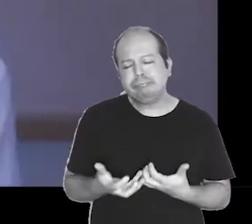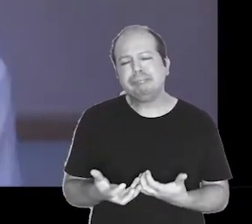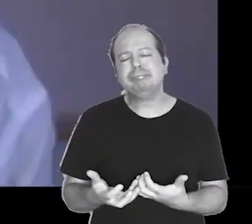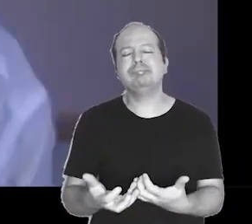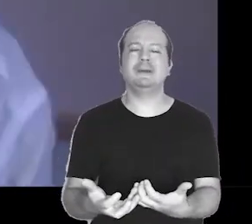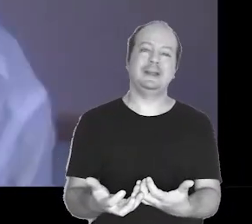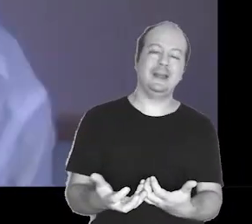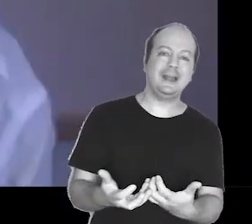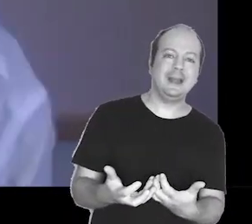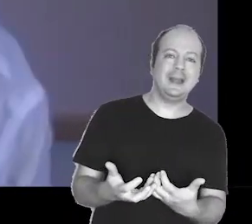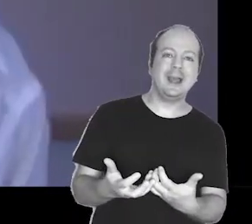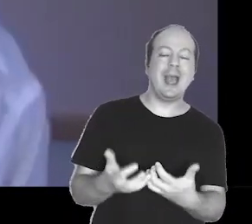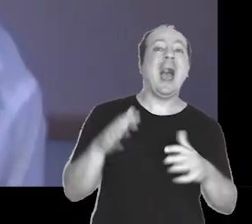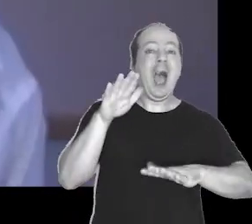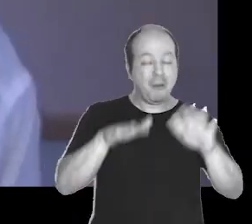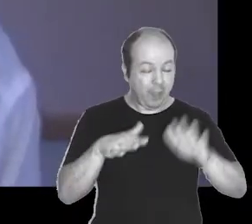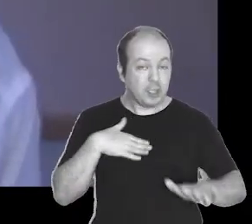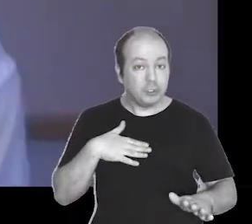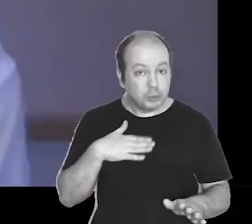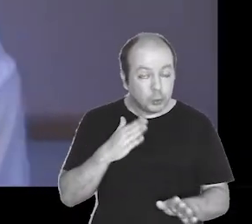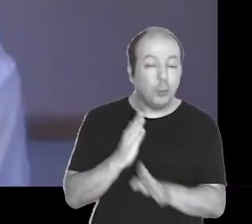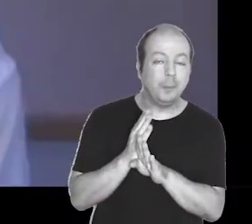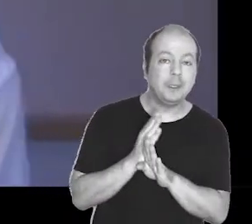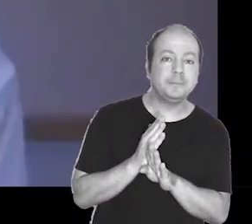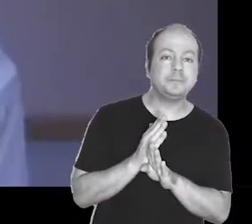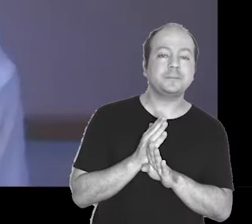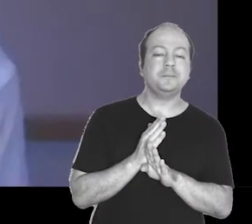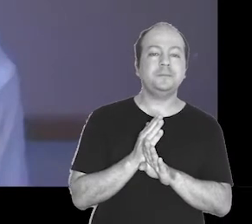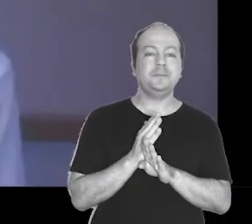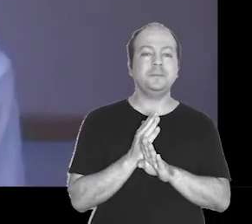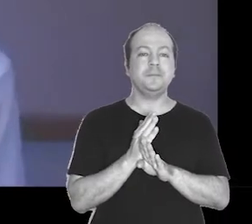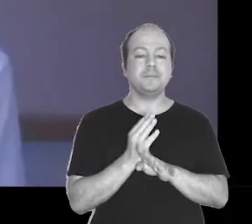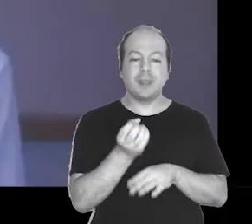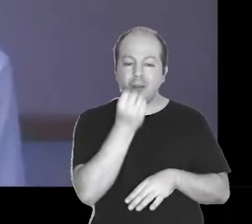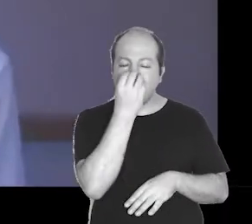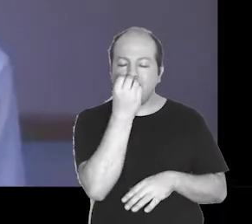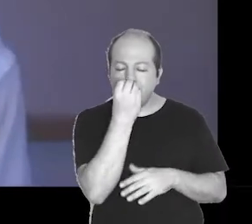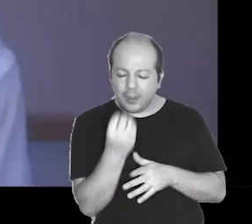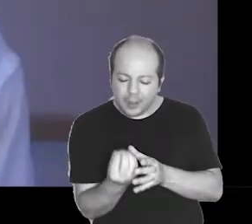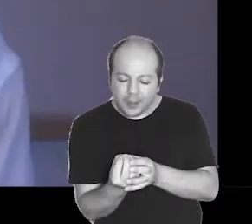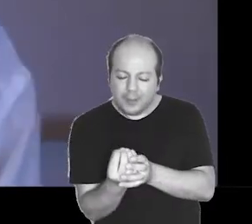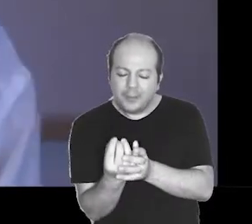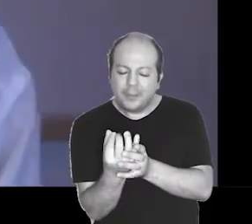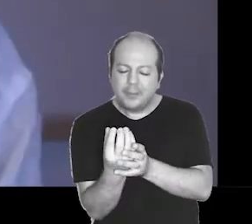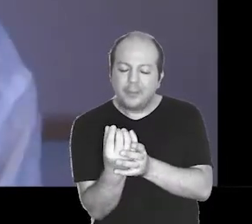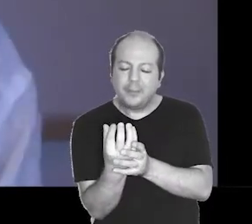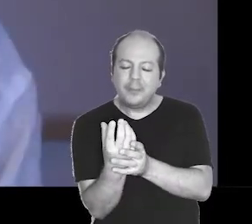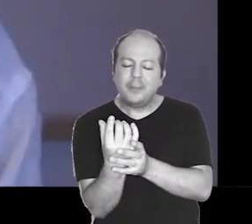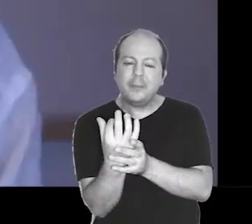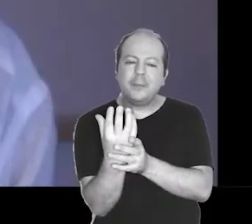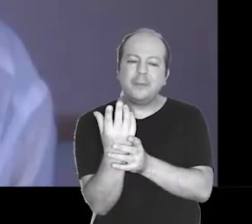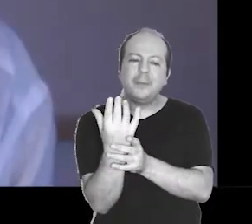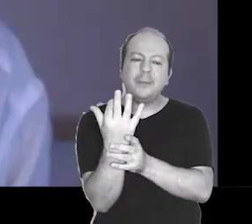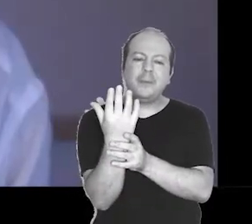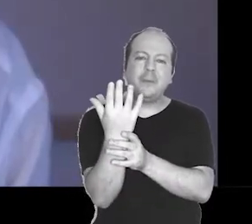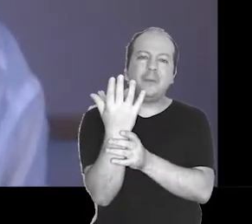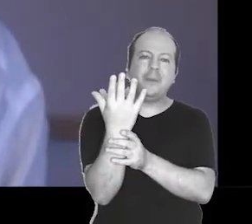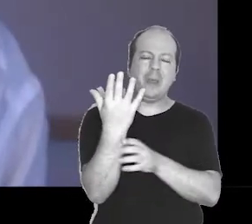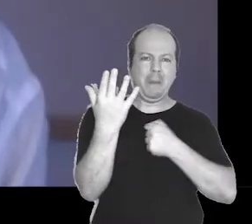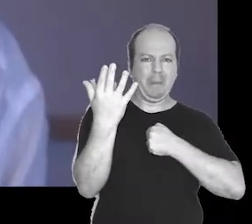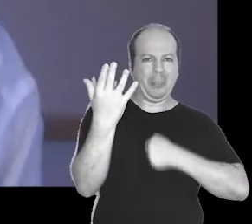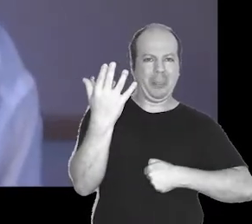mesmo quando descobrimos que elas nascem do estrume mal